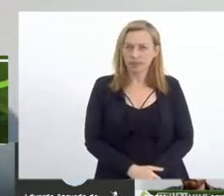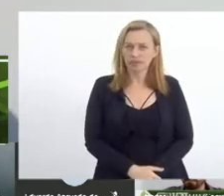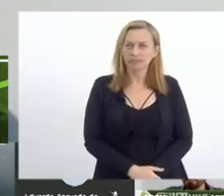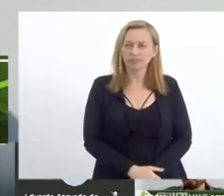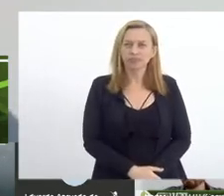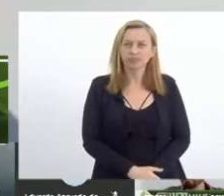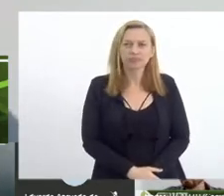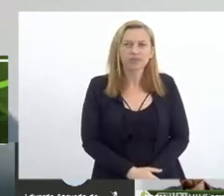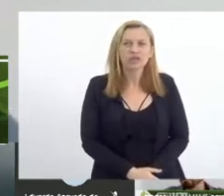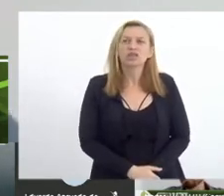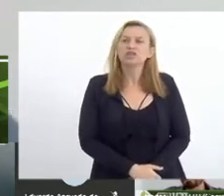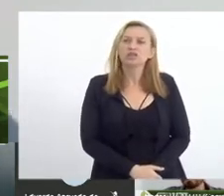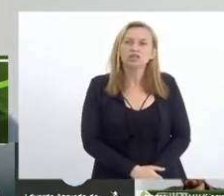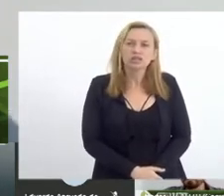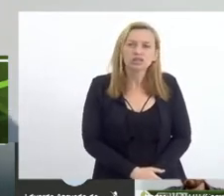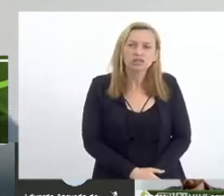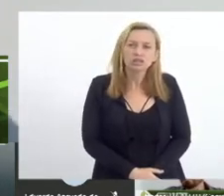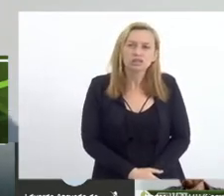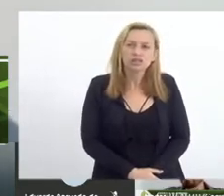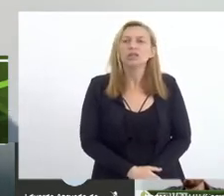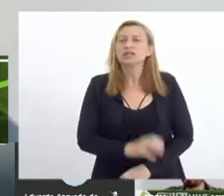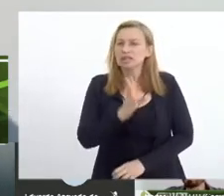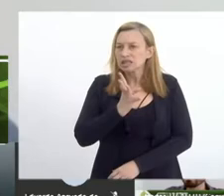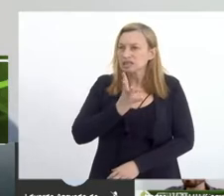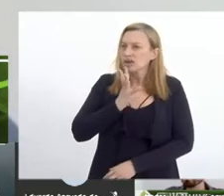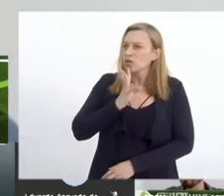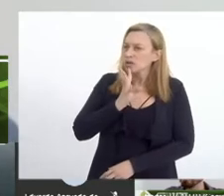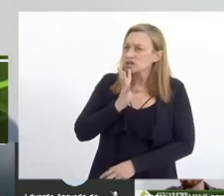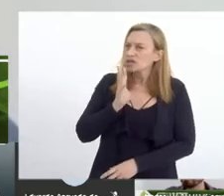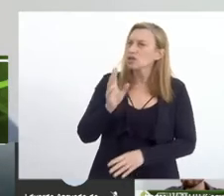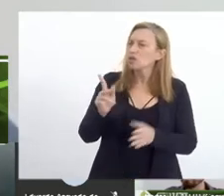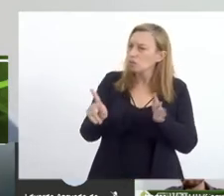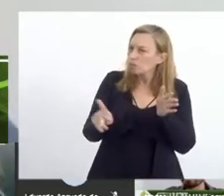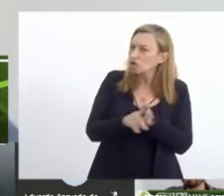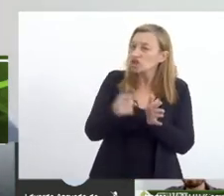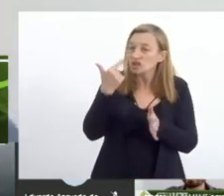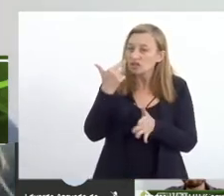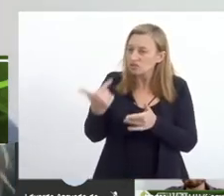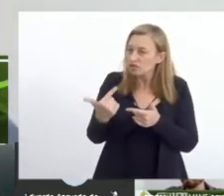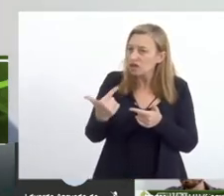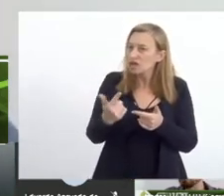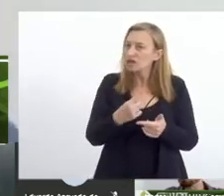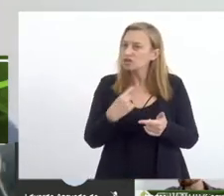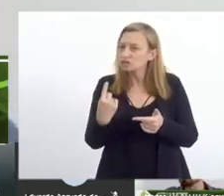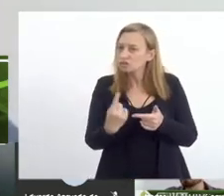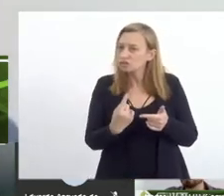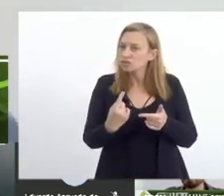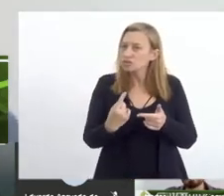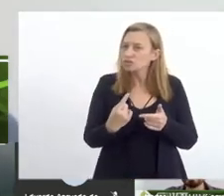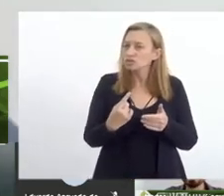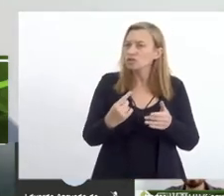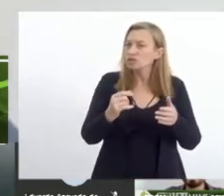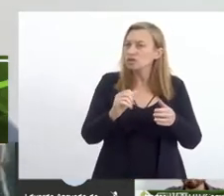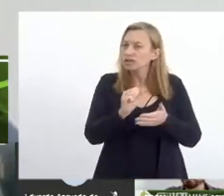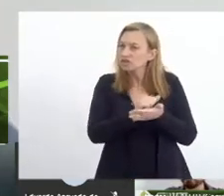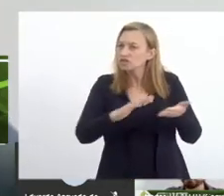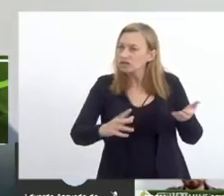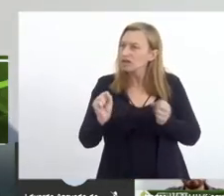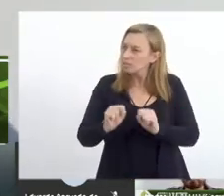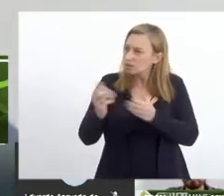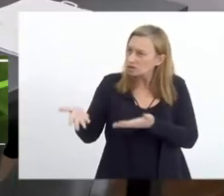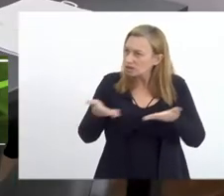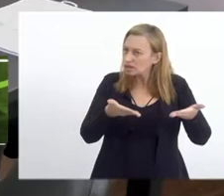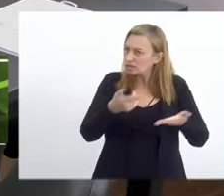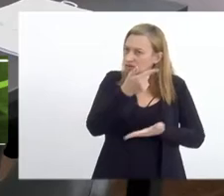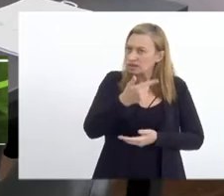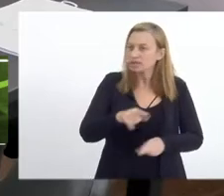Então, vocês já estão, na verdade... Se quiser também conhecer um pouco mais sobre o projeto, ver quais são as nossas ambições, estamos disponíveis também.